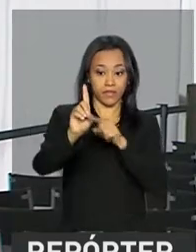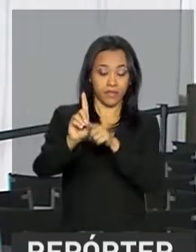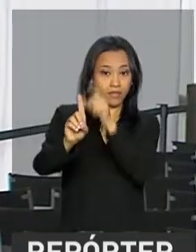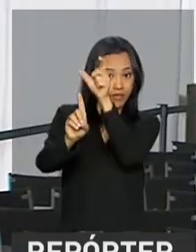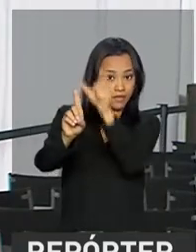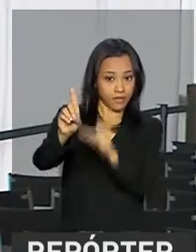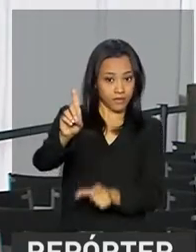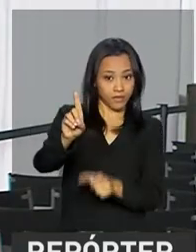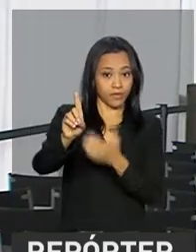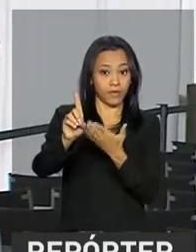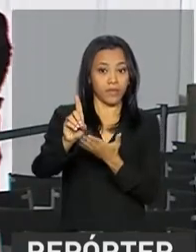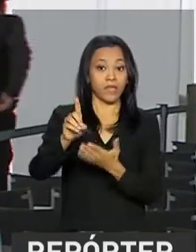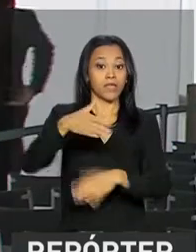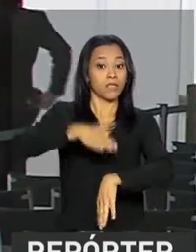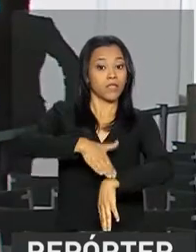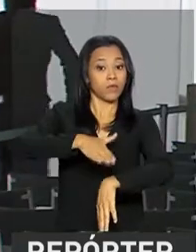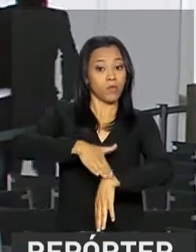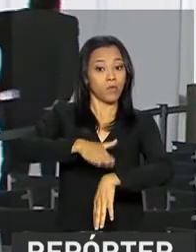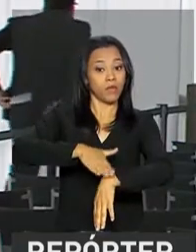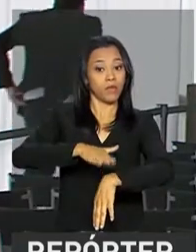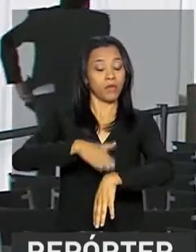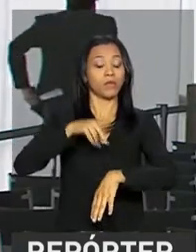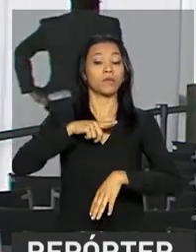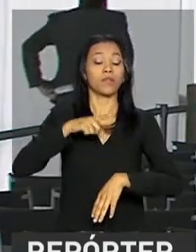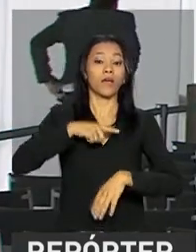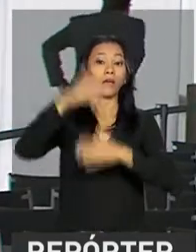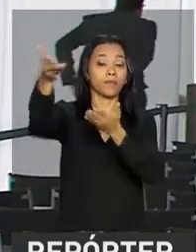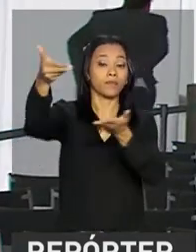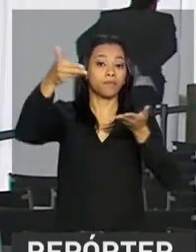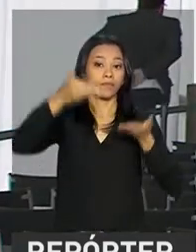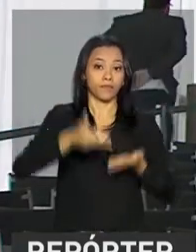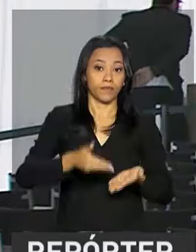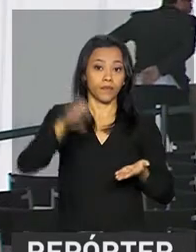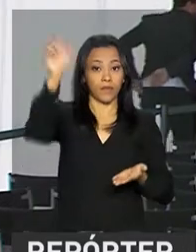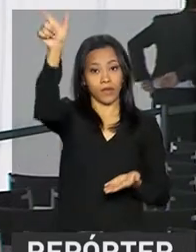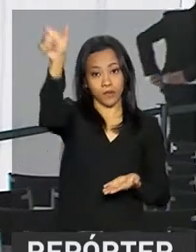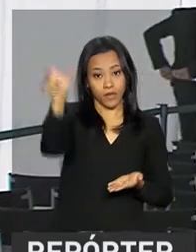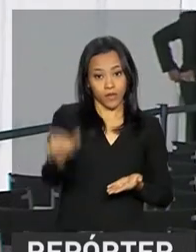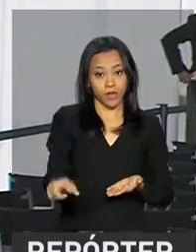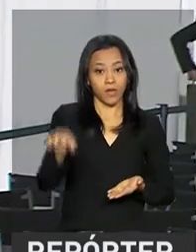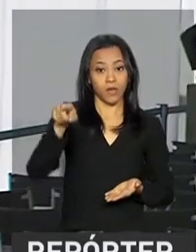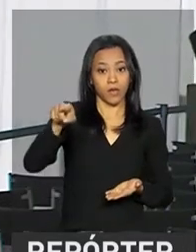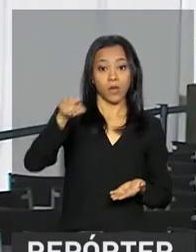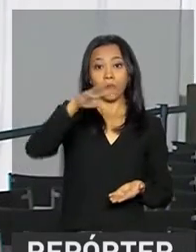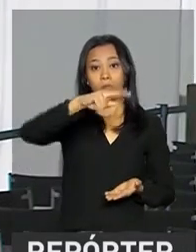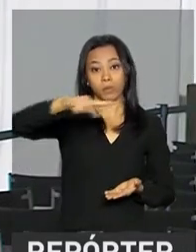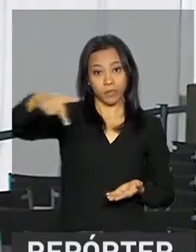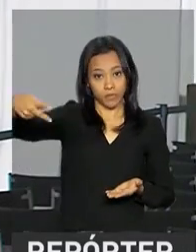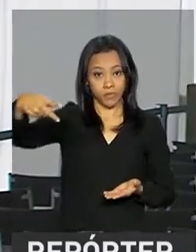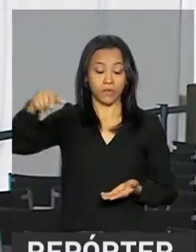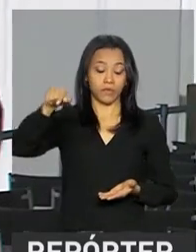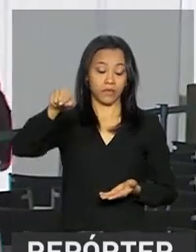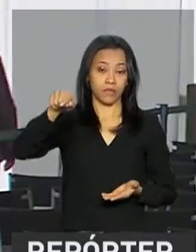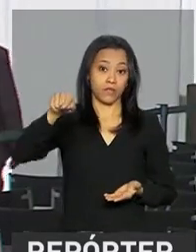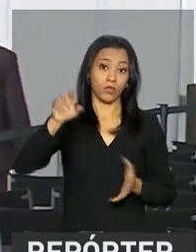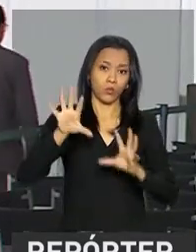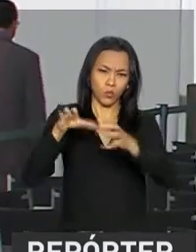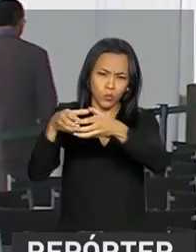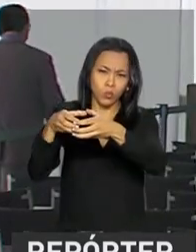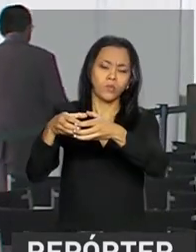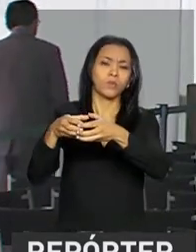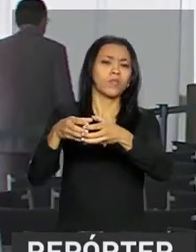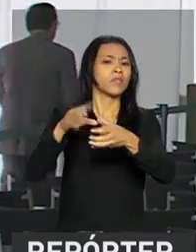pernambuco neste momento ele está recebendo o presidente da united health grupo do brasil e daqui a pouco ele